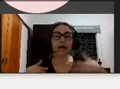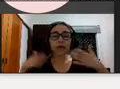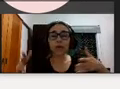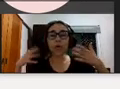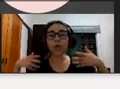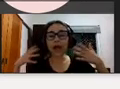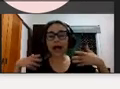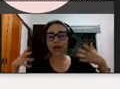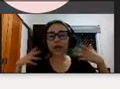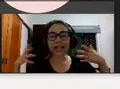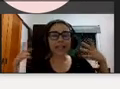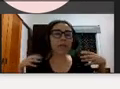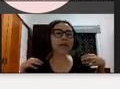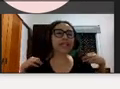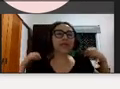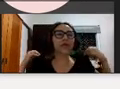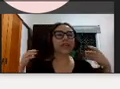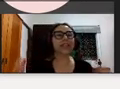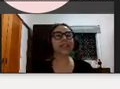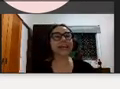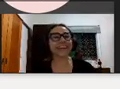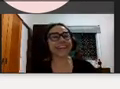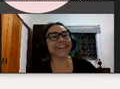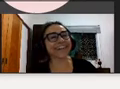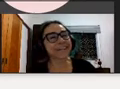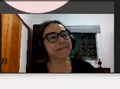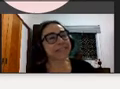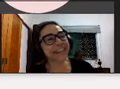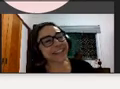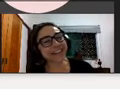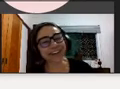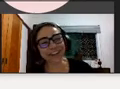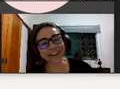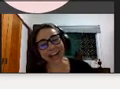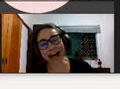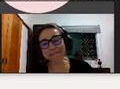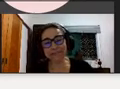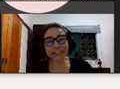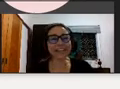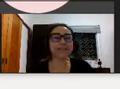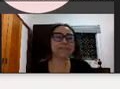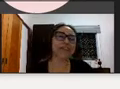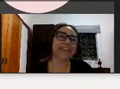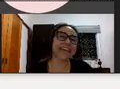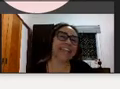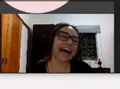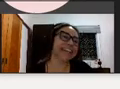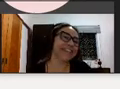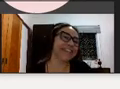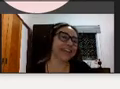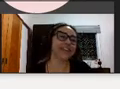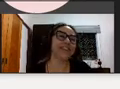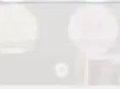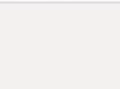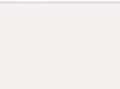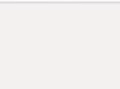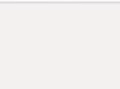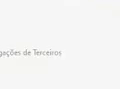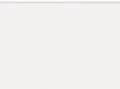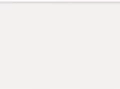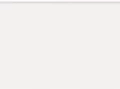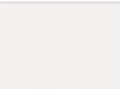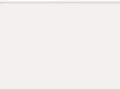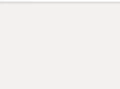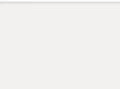bom, tá? O calor até aumentou aqui. Fala não. Deixa eu projetar aqui, gente. Então tá